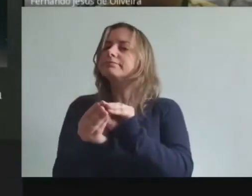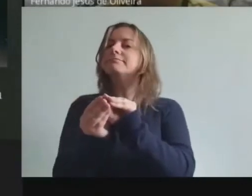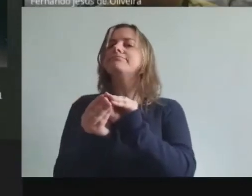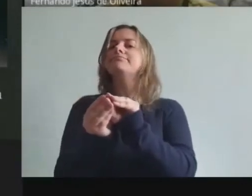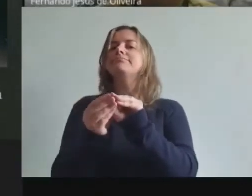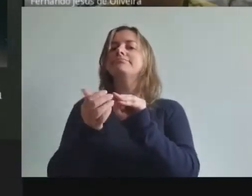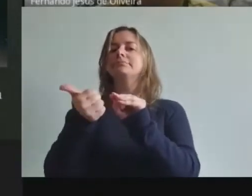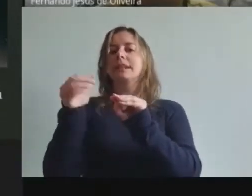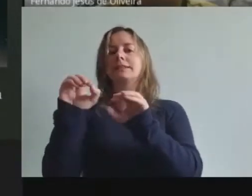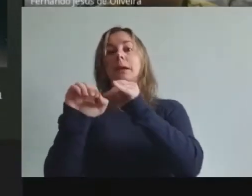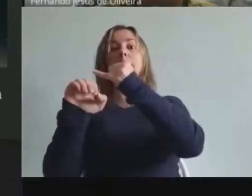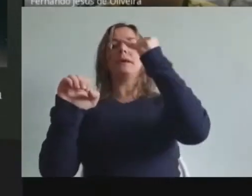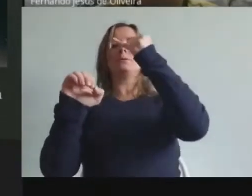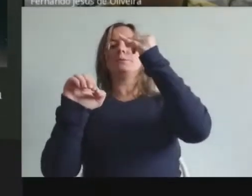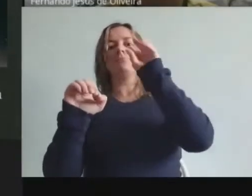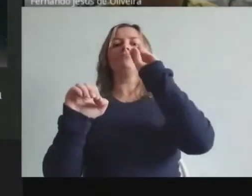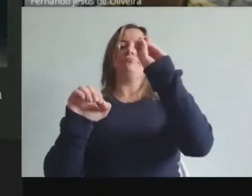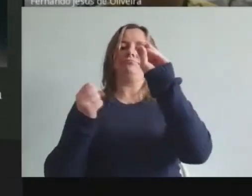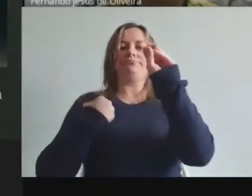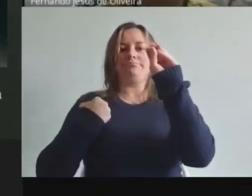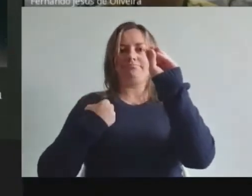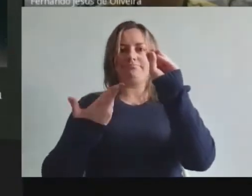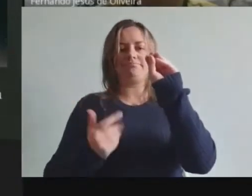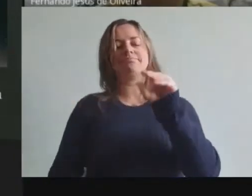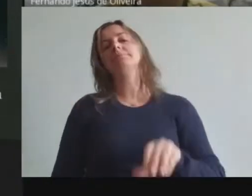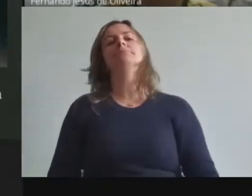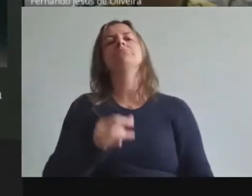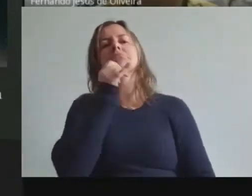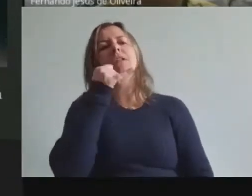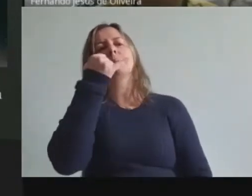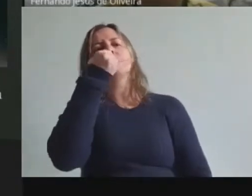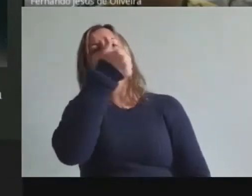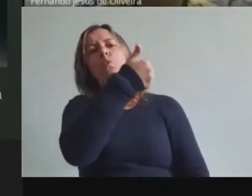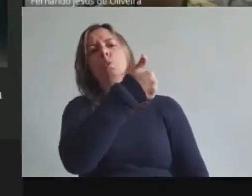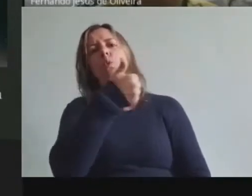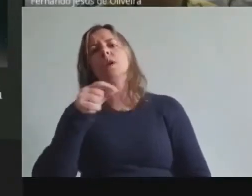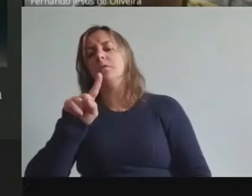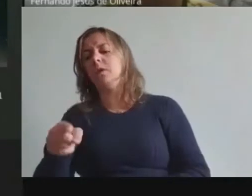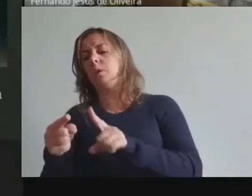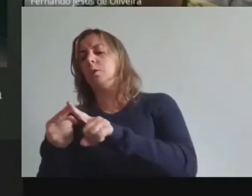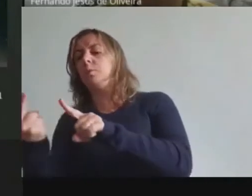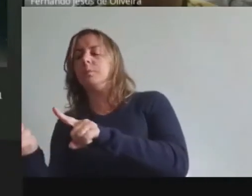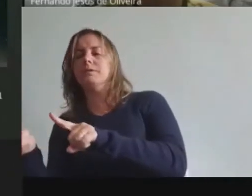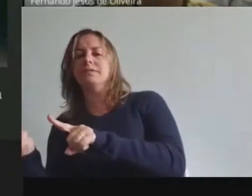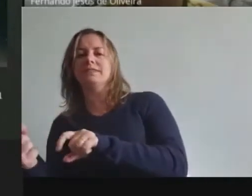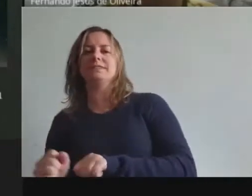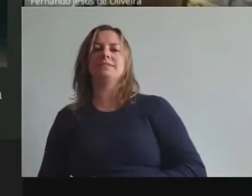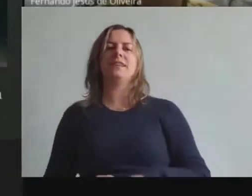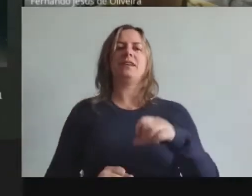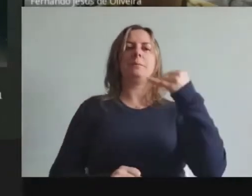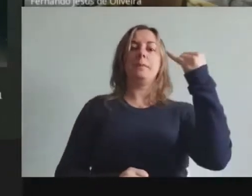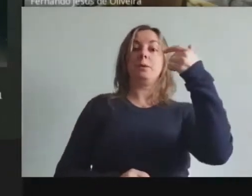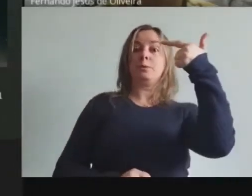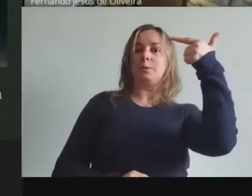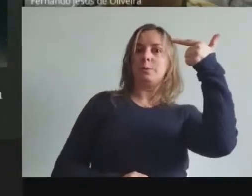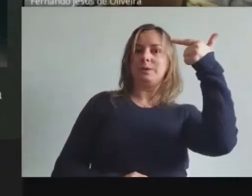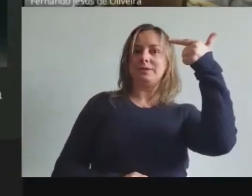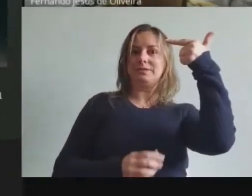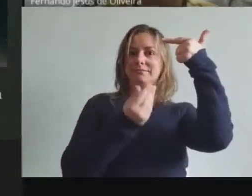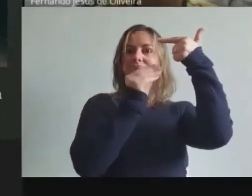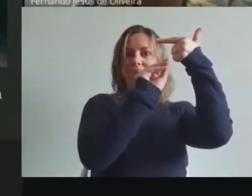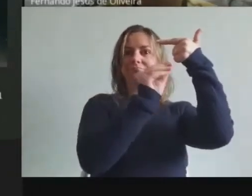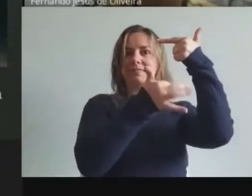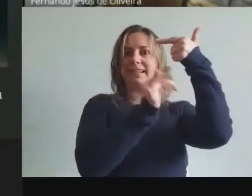menos 1, é só uma casa depois da vírgula. Menos 2, duas casas. Menos 3, três